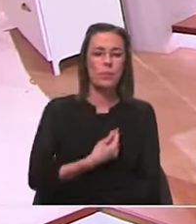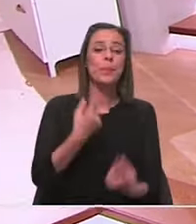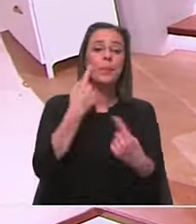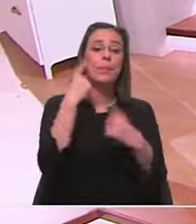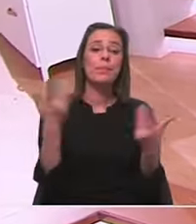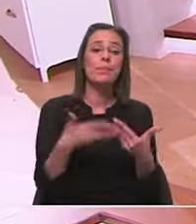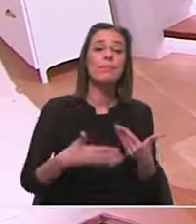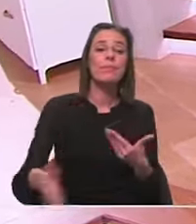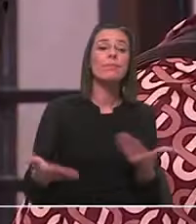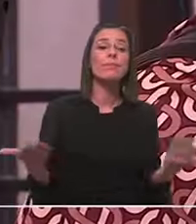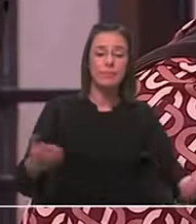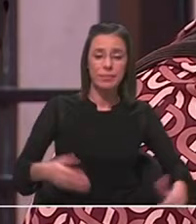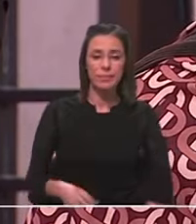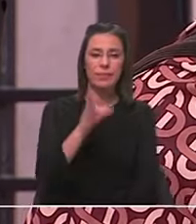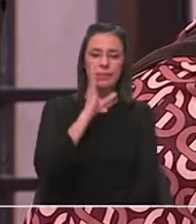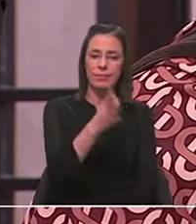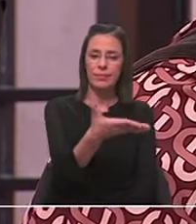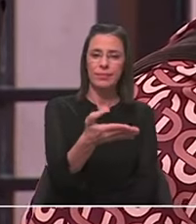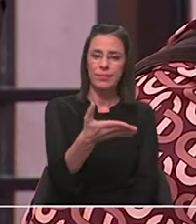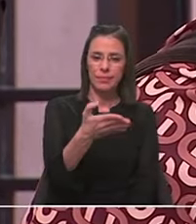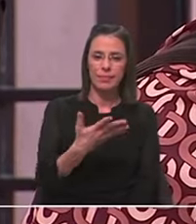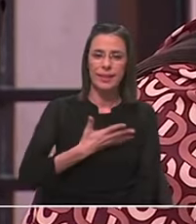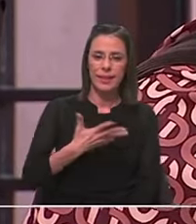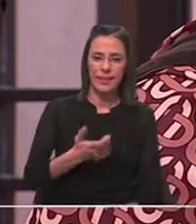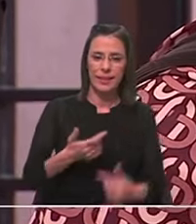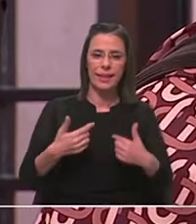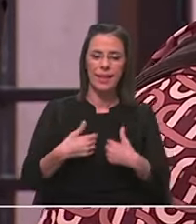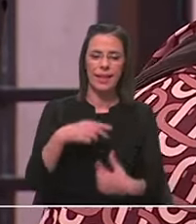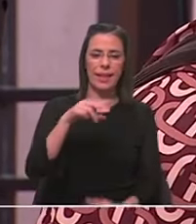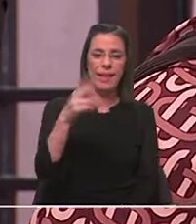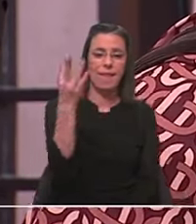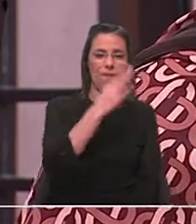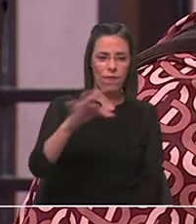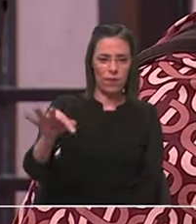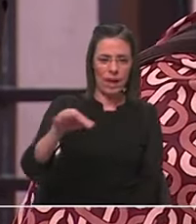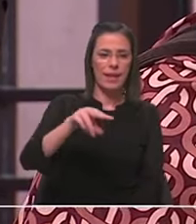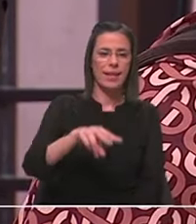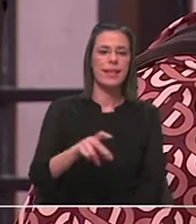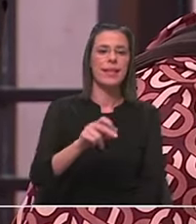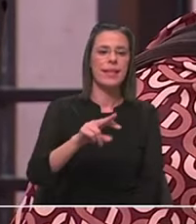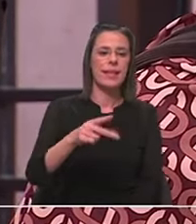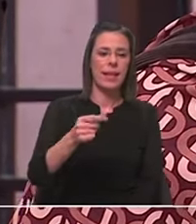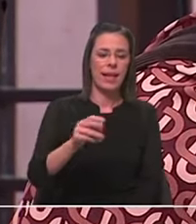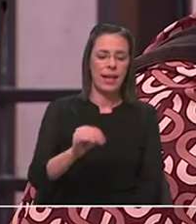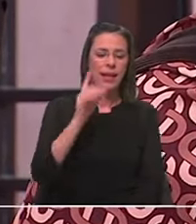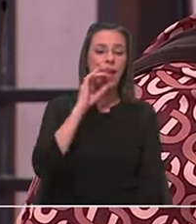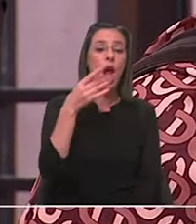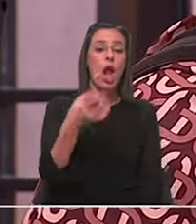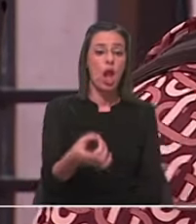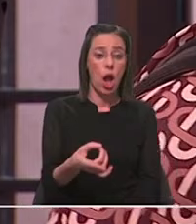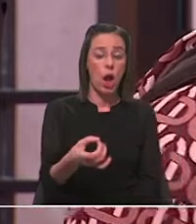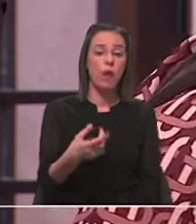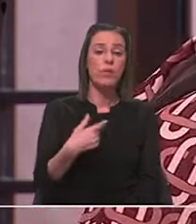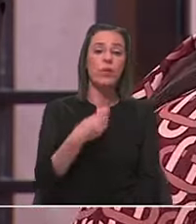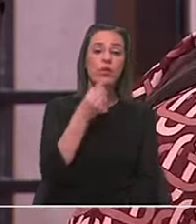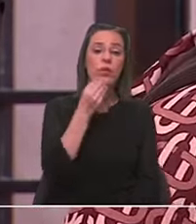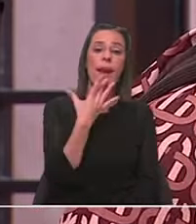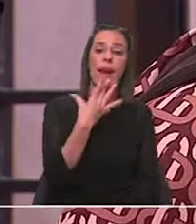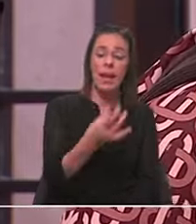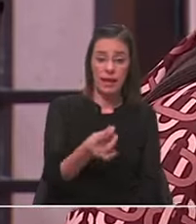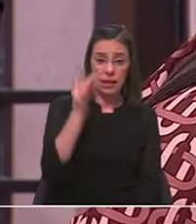espetáculos agora. Olha, dia 17 de dezembro vou estar em Nantes, França. No dia 9 vou organizar o meu jantar de